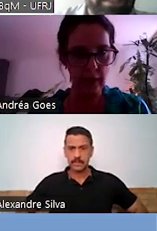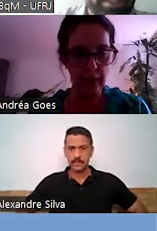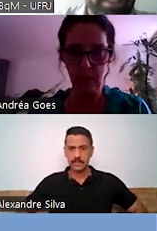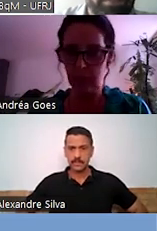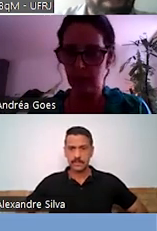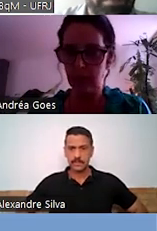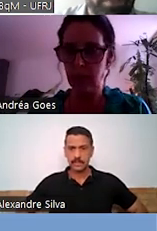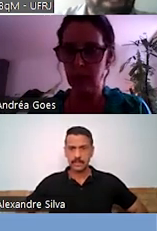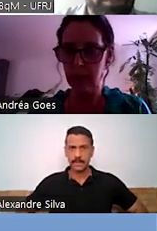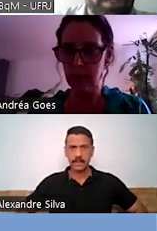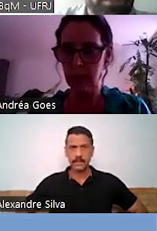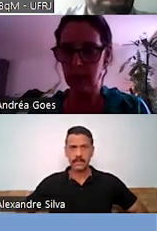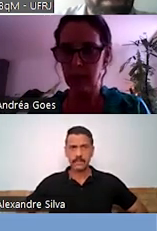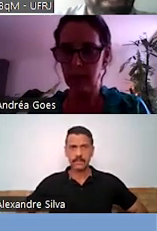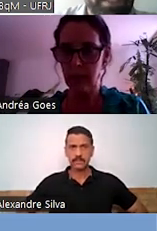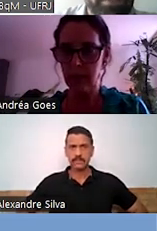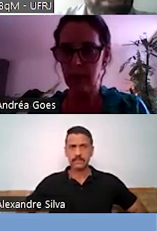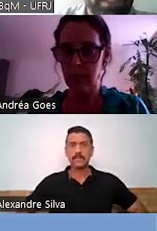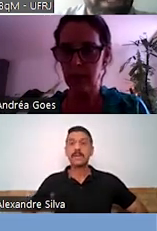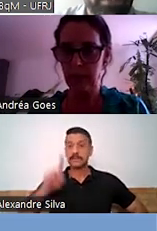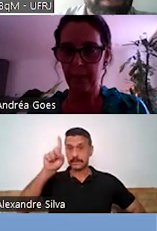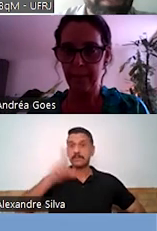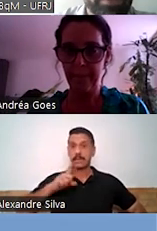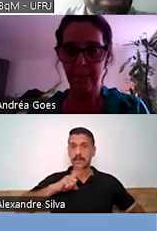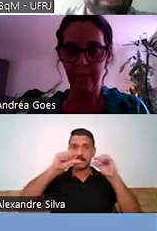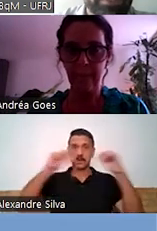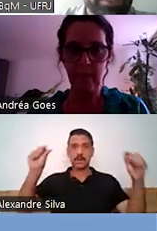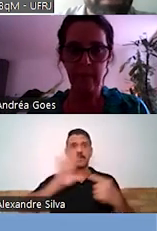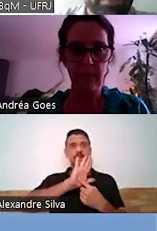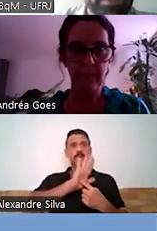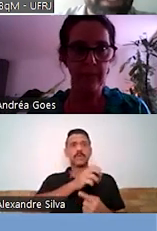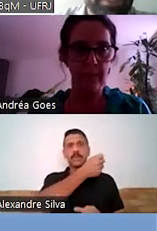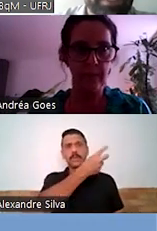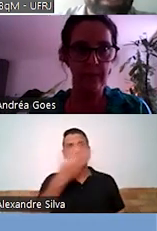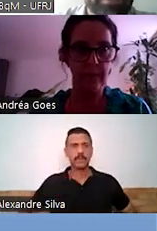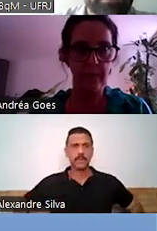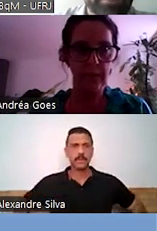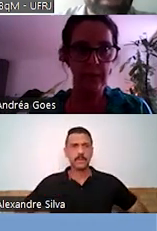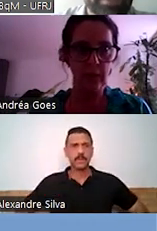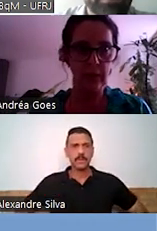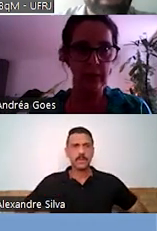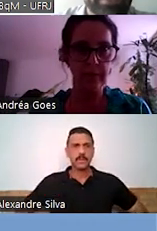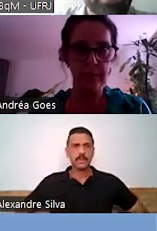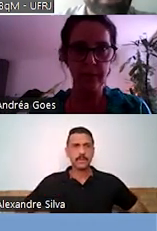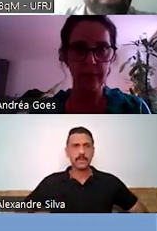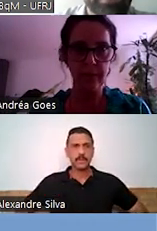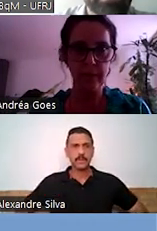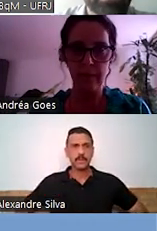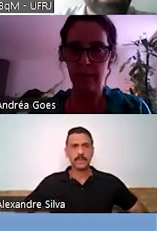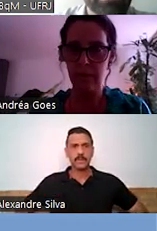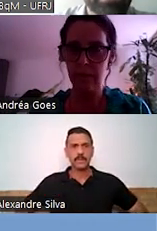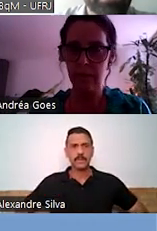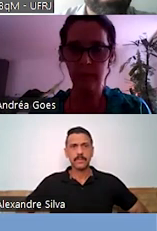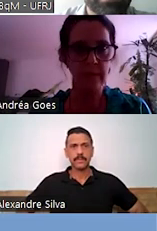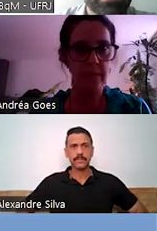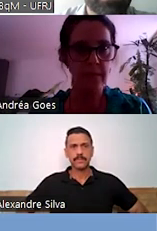em nele. cima aqui no PowerPoint, aqui no alto, apresentação de slides, o terceiro item da direita para a esquerda aí, Deixa eu do ver. lado, não, aí do